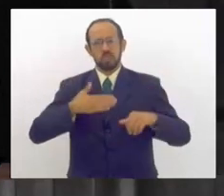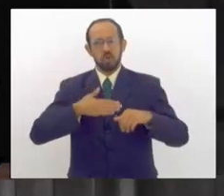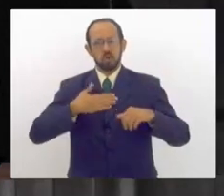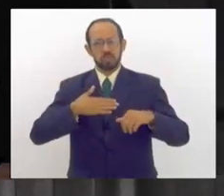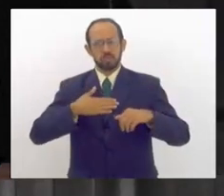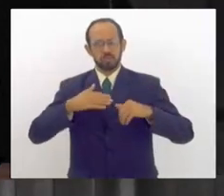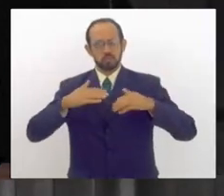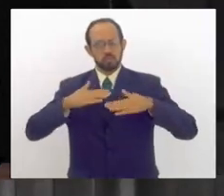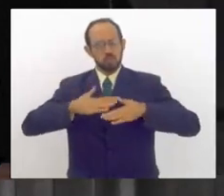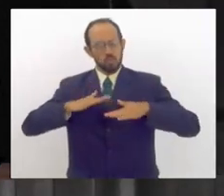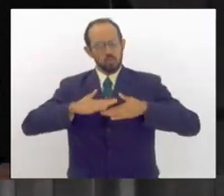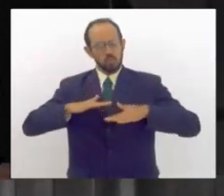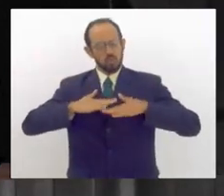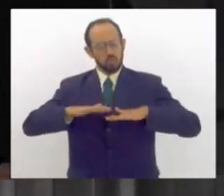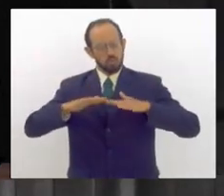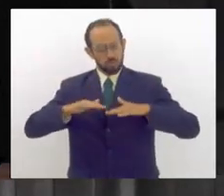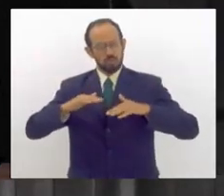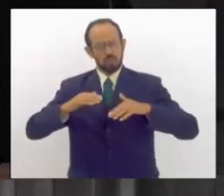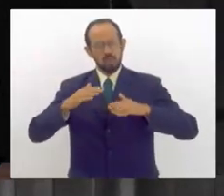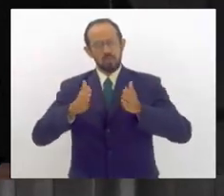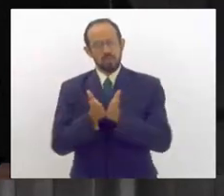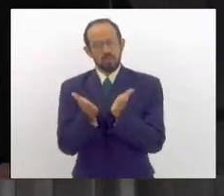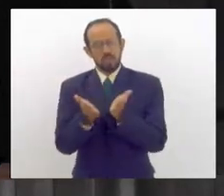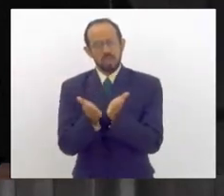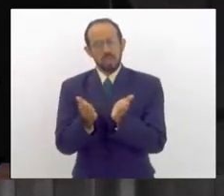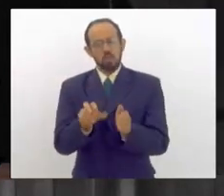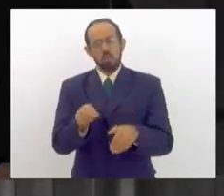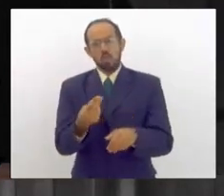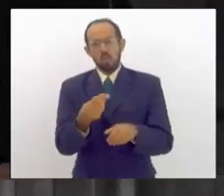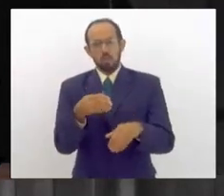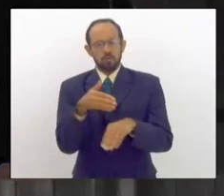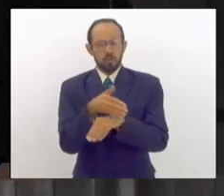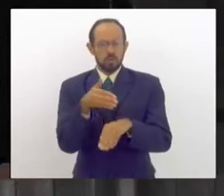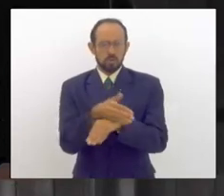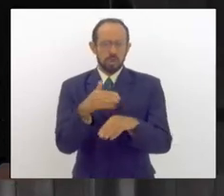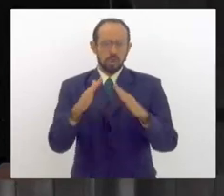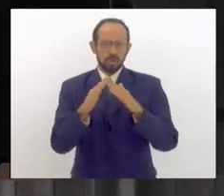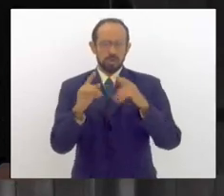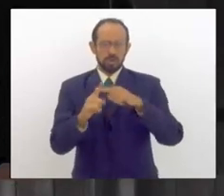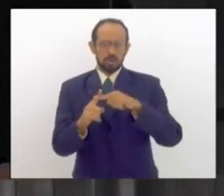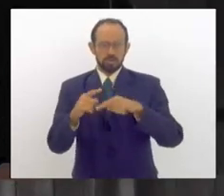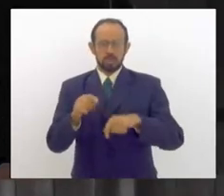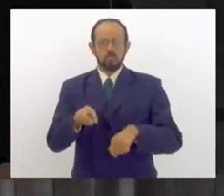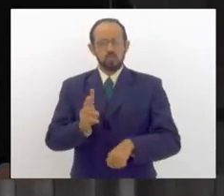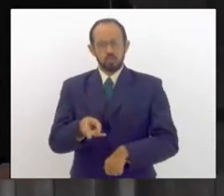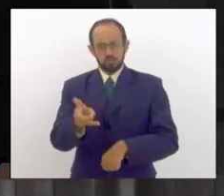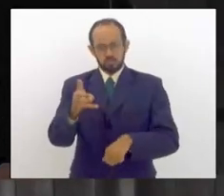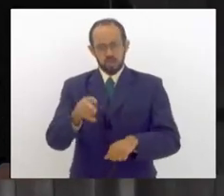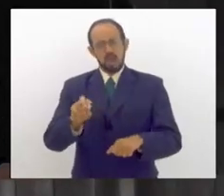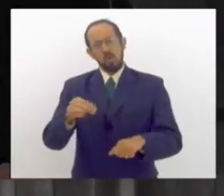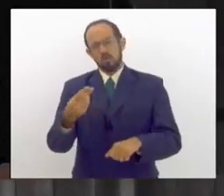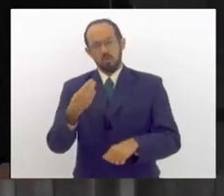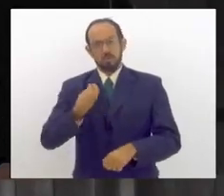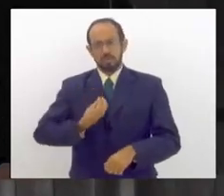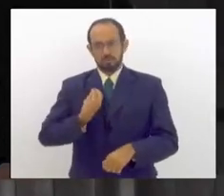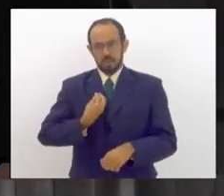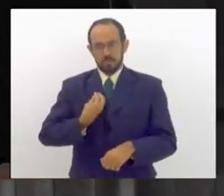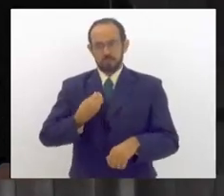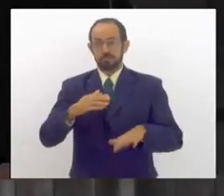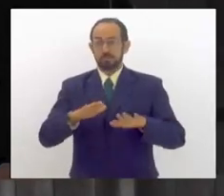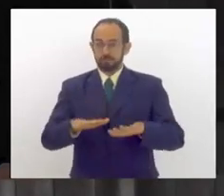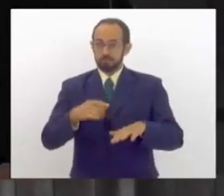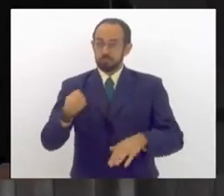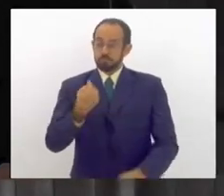vão sair, aqueles que gostam de frequentar suas igrejas vão continuar, e aqueles que gostam da festa vão participar. Mas que